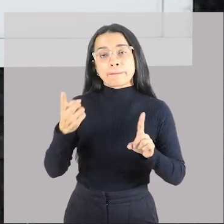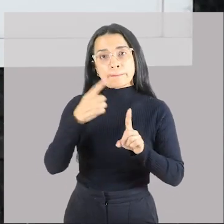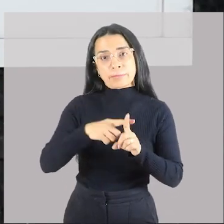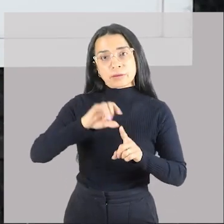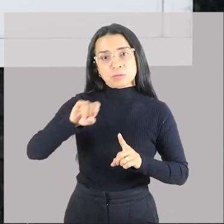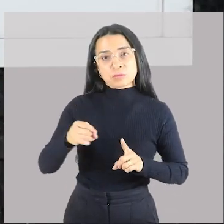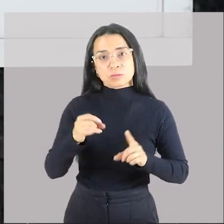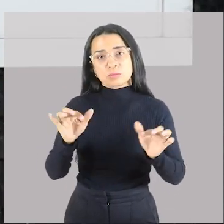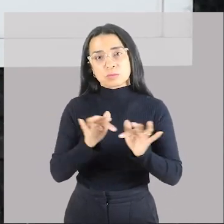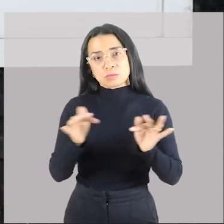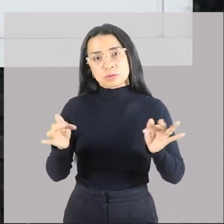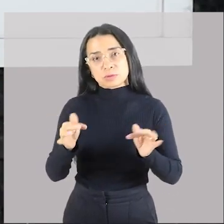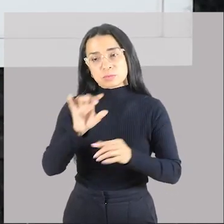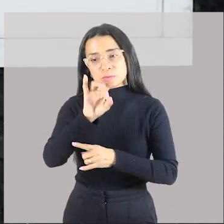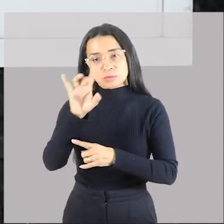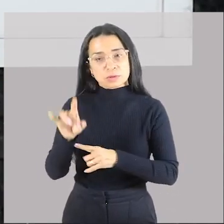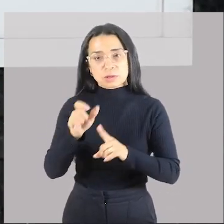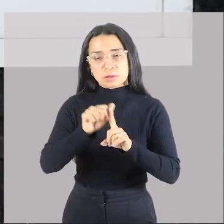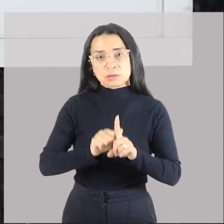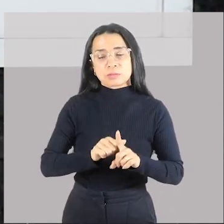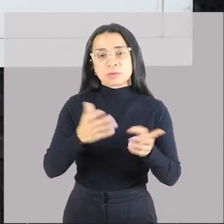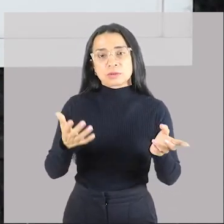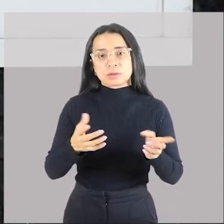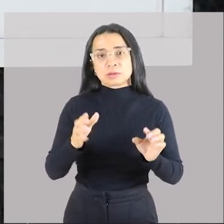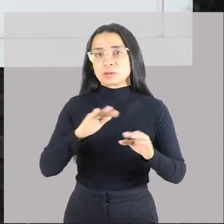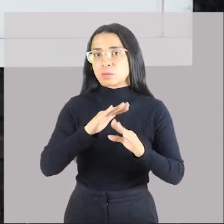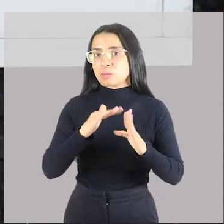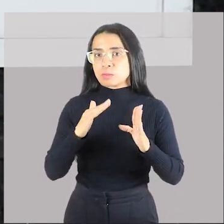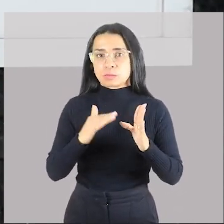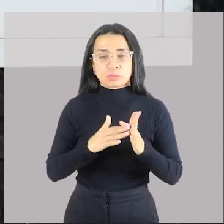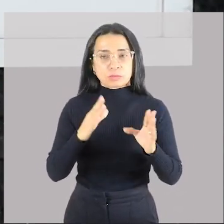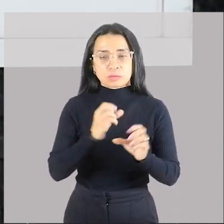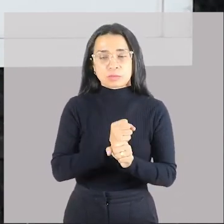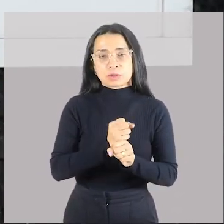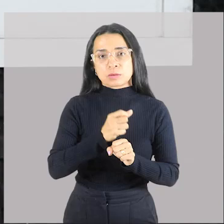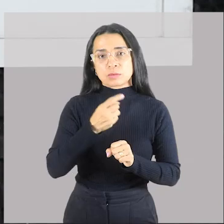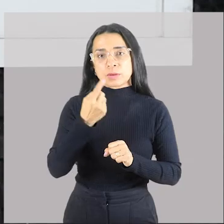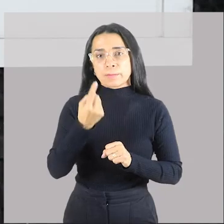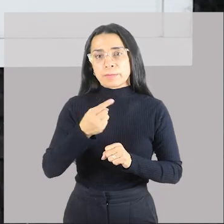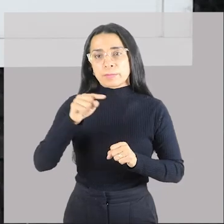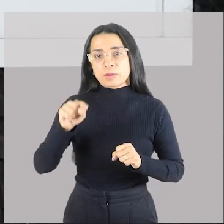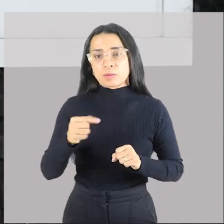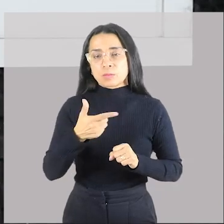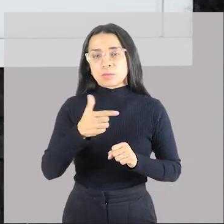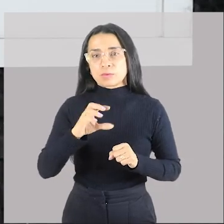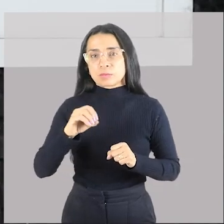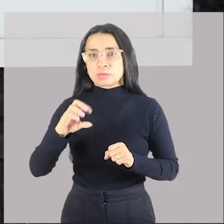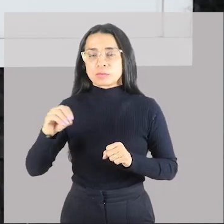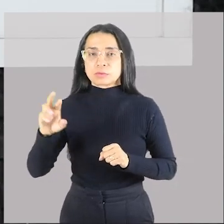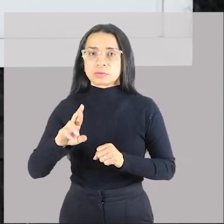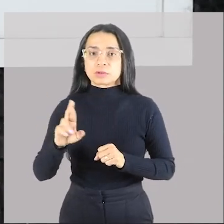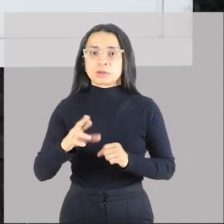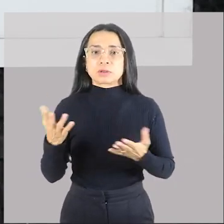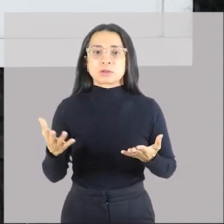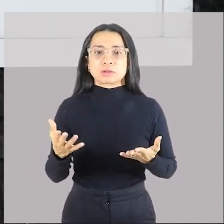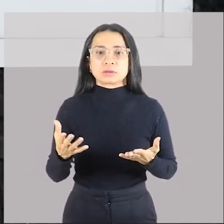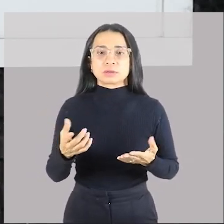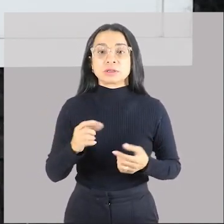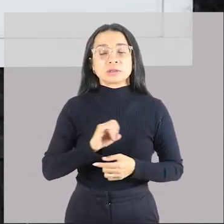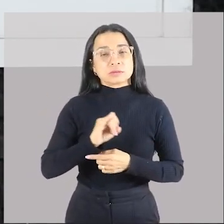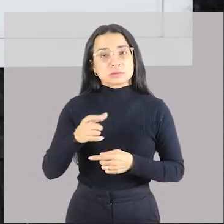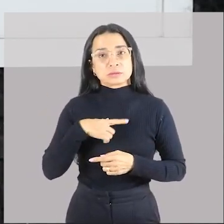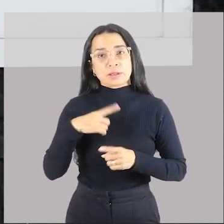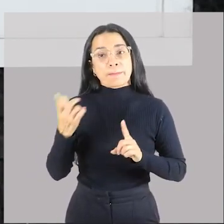total aí de R$1.200. Turma, se tivesse mais um